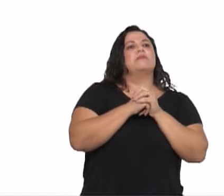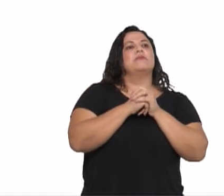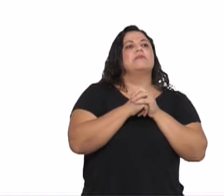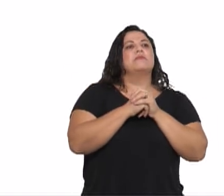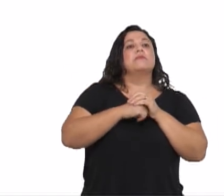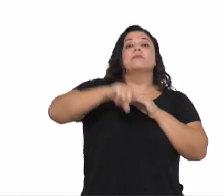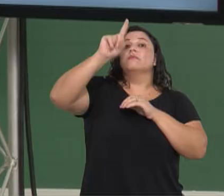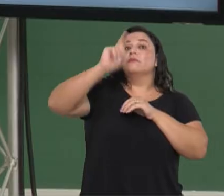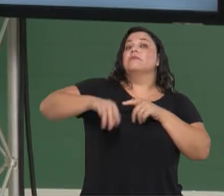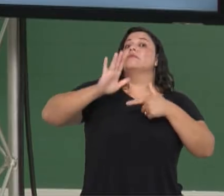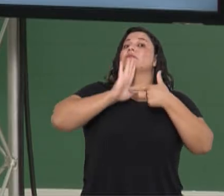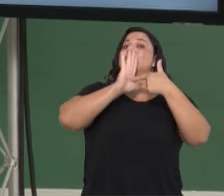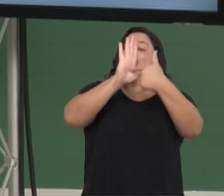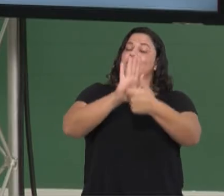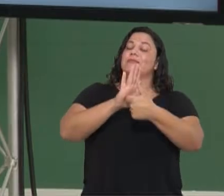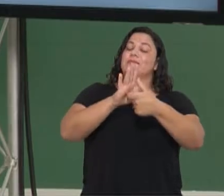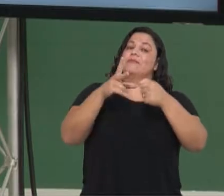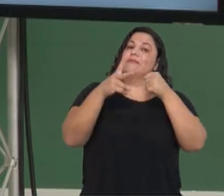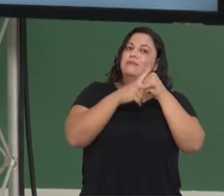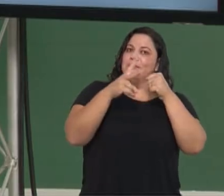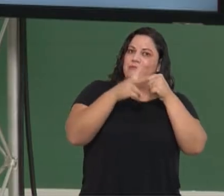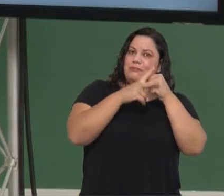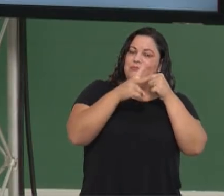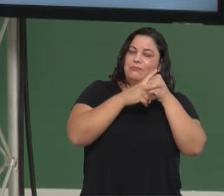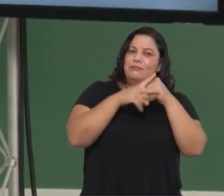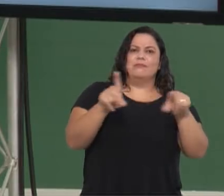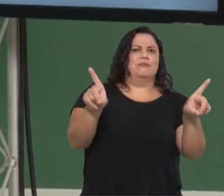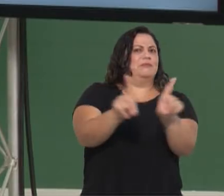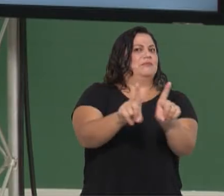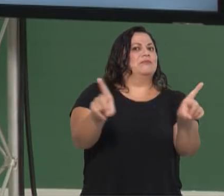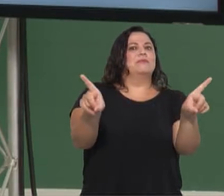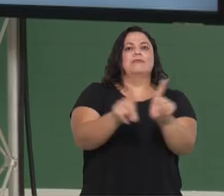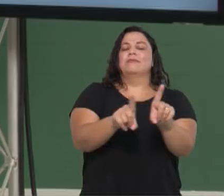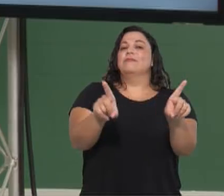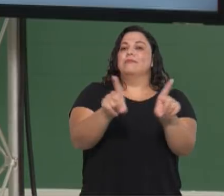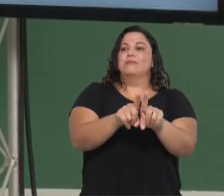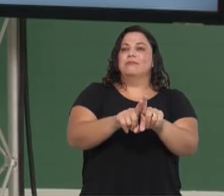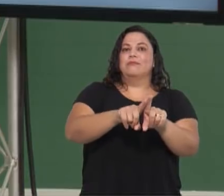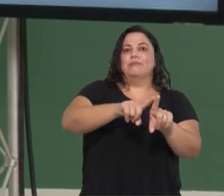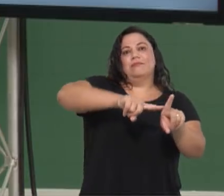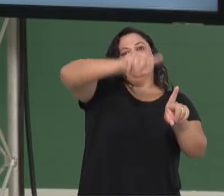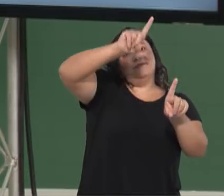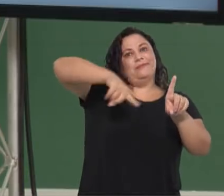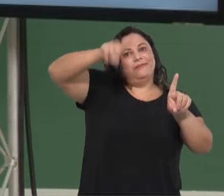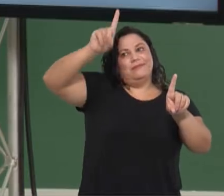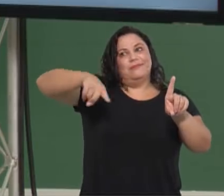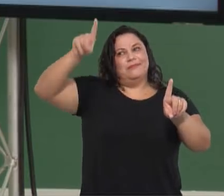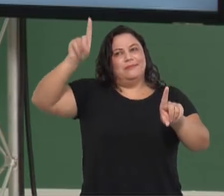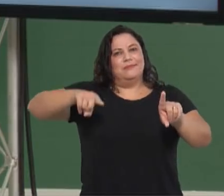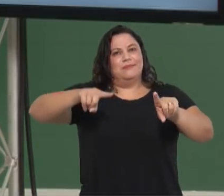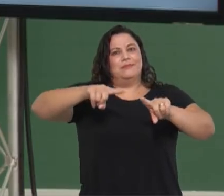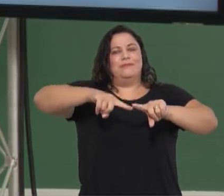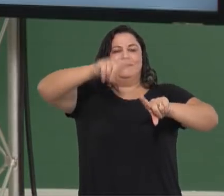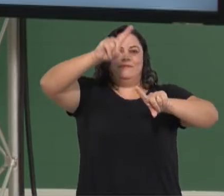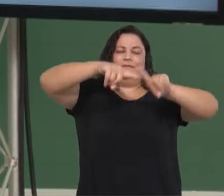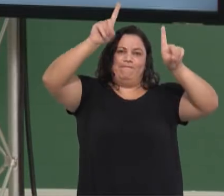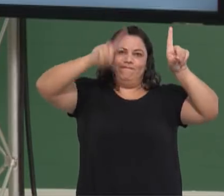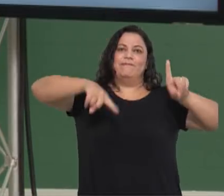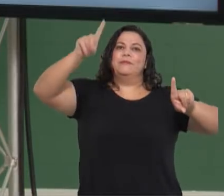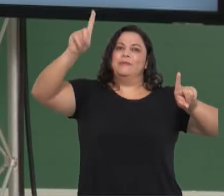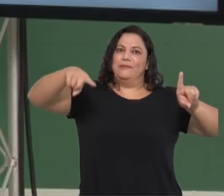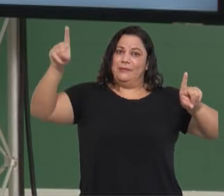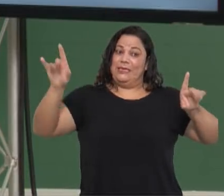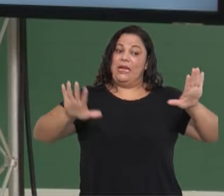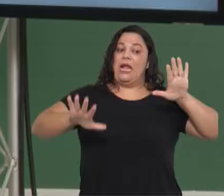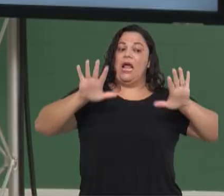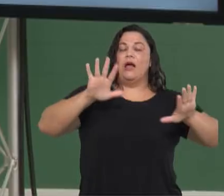Isso mostra que o verbo, ele também é variável com relação a tempo. Vejam aqui. Se